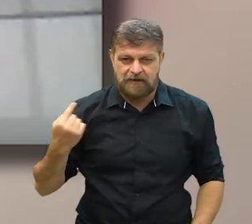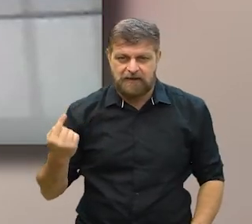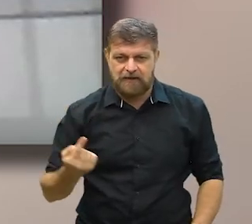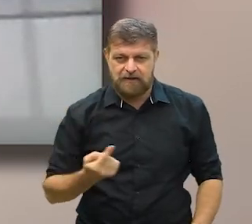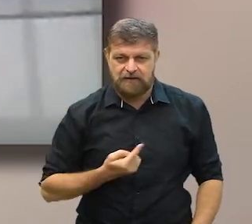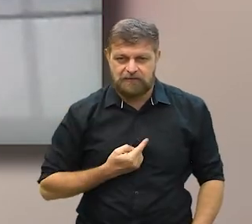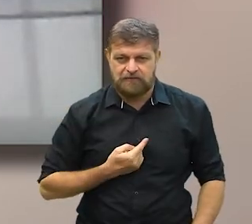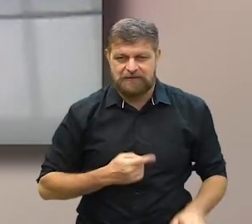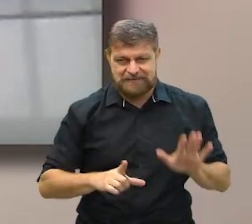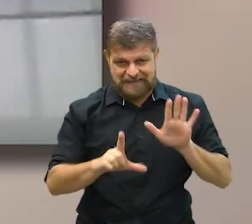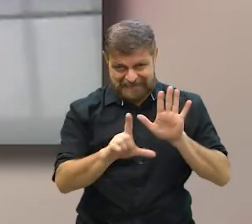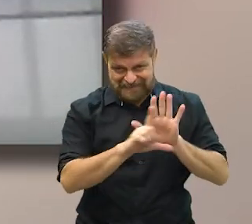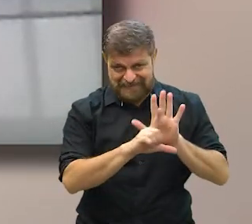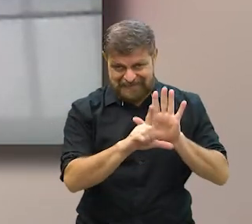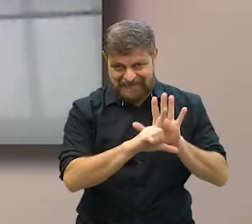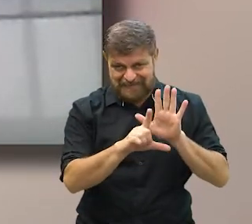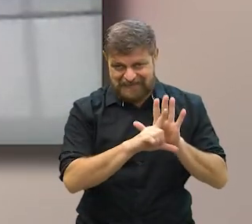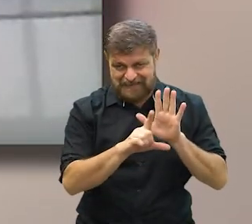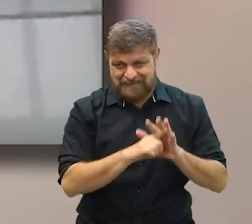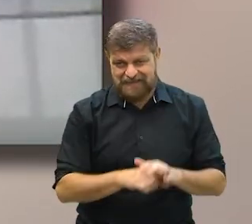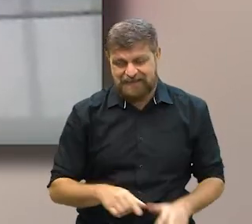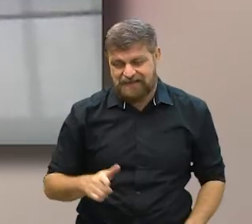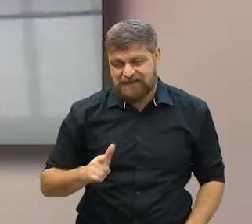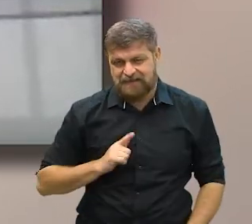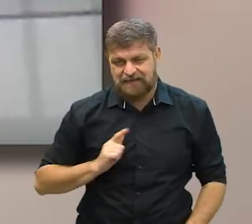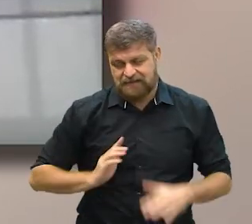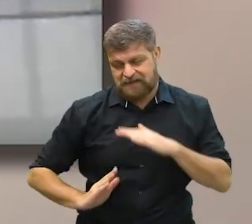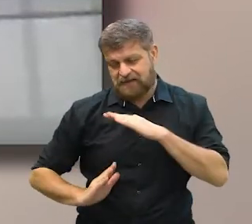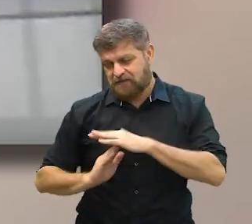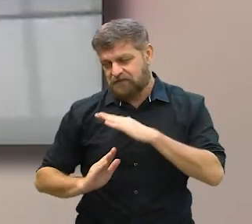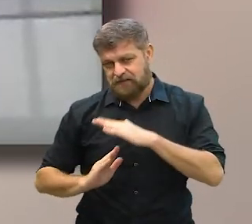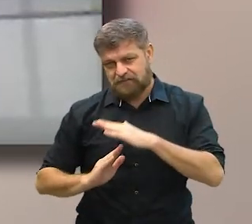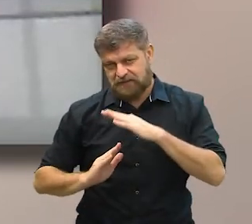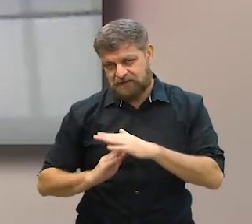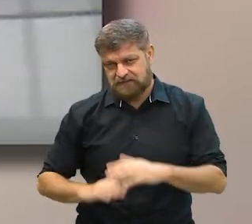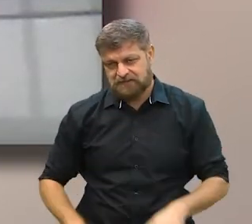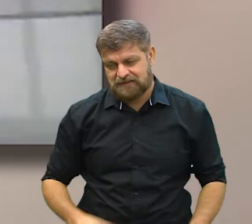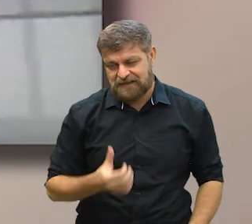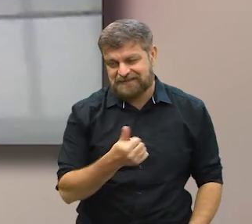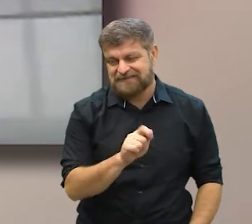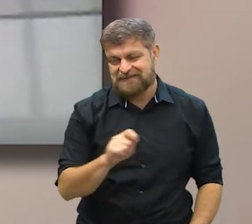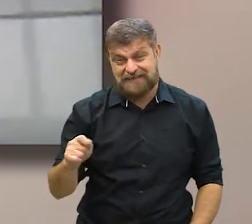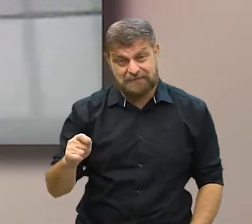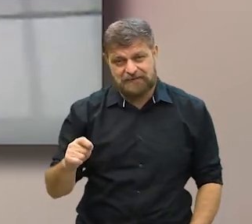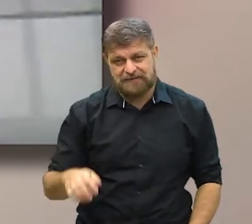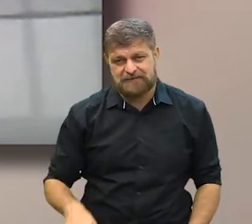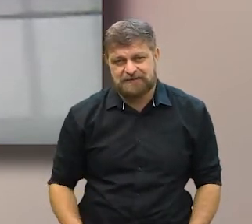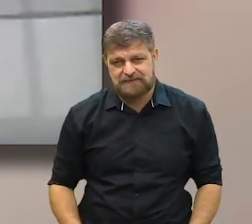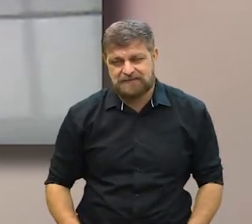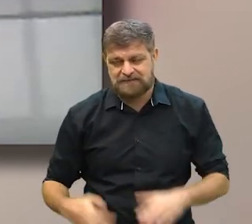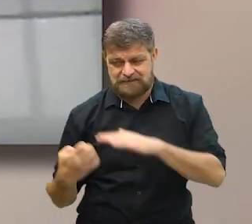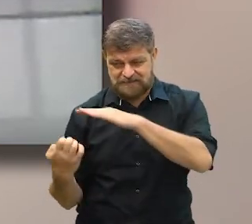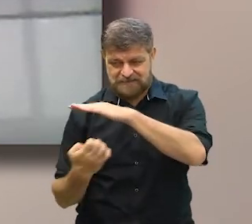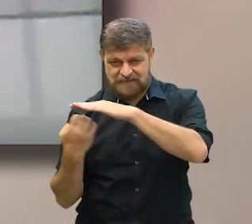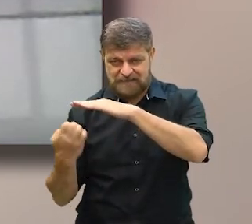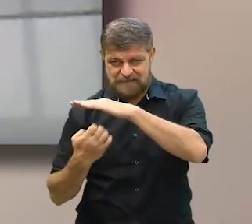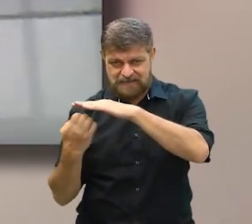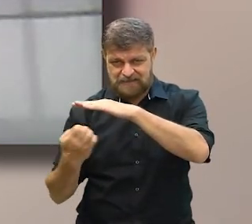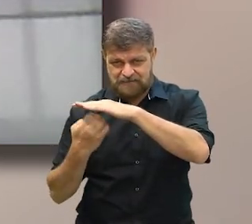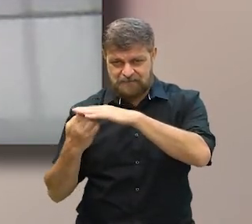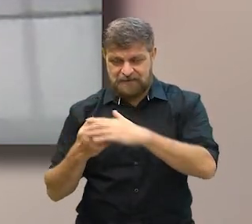licença gestante ainda é de 120 dias, ela só é de 6 meses, nas